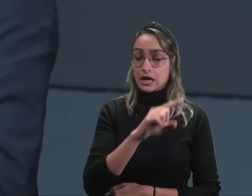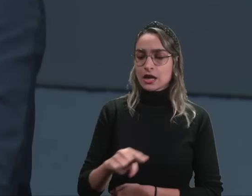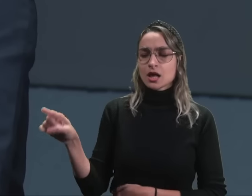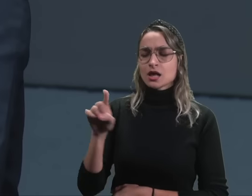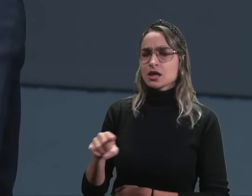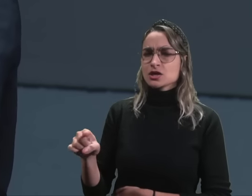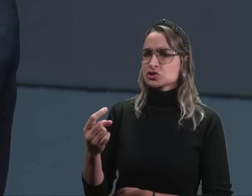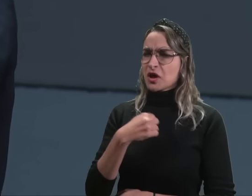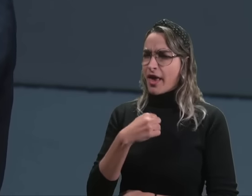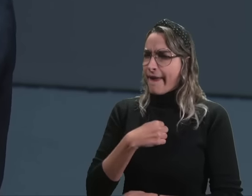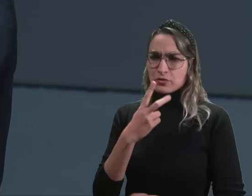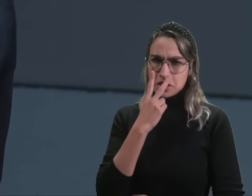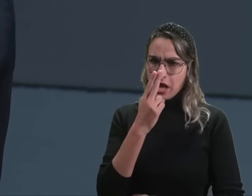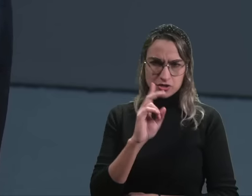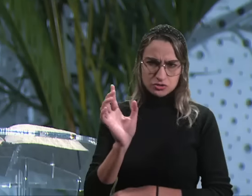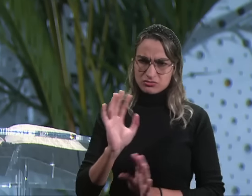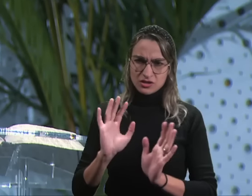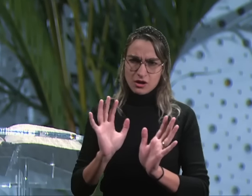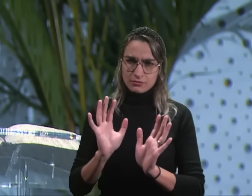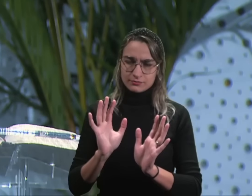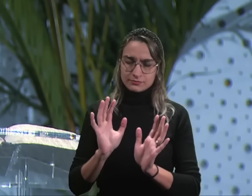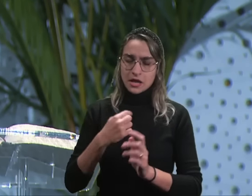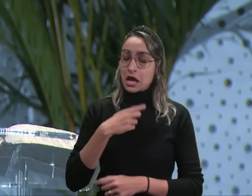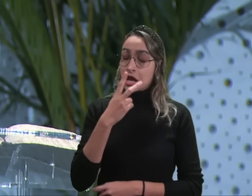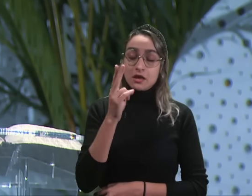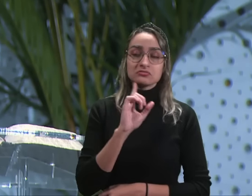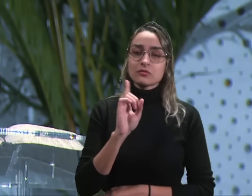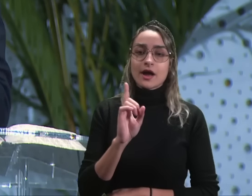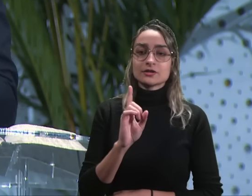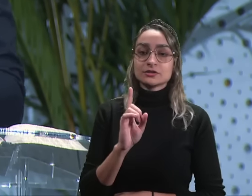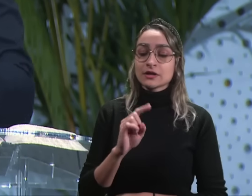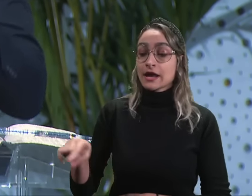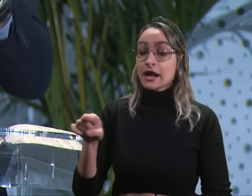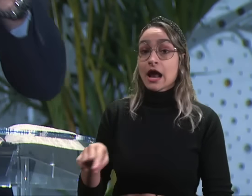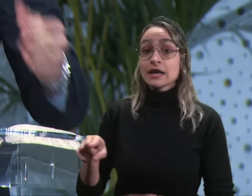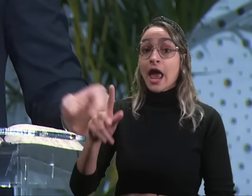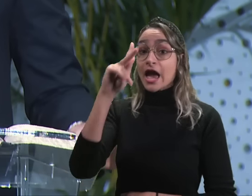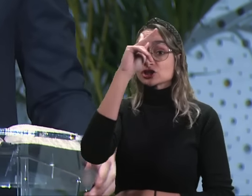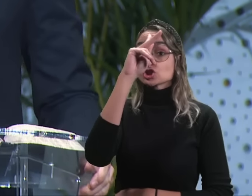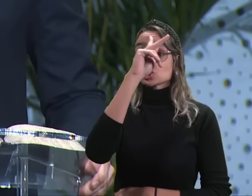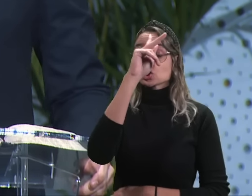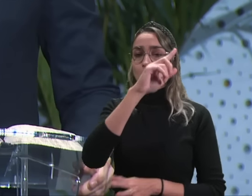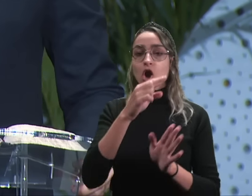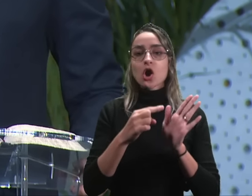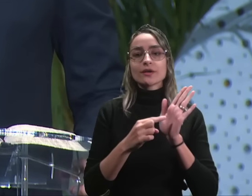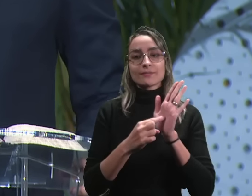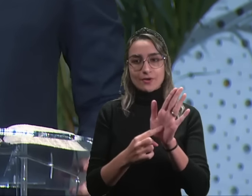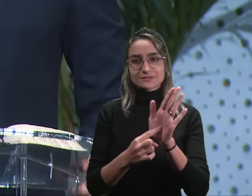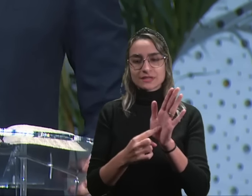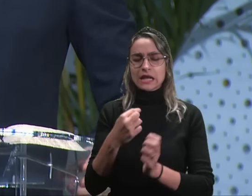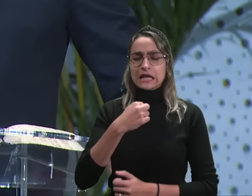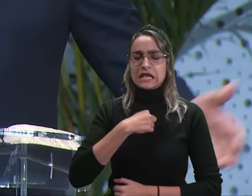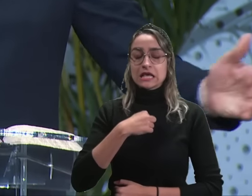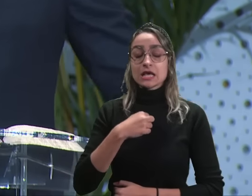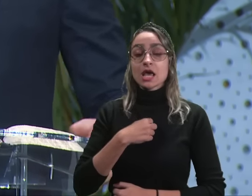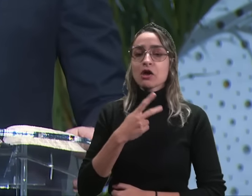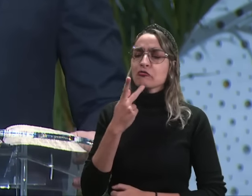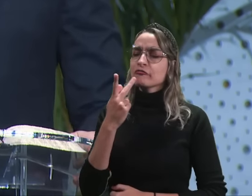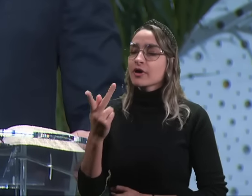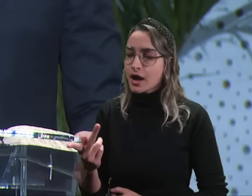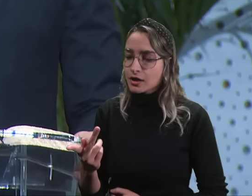penso e eu quero que vocês em nome de Jesus vejam dessa forma e eu me dirijo carinhosamente a todos os